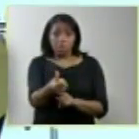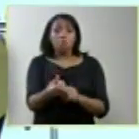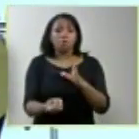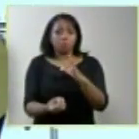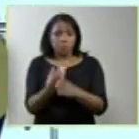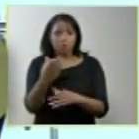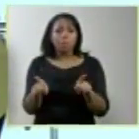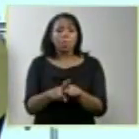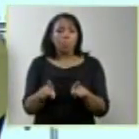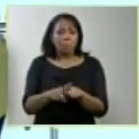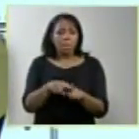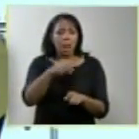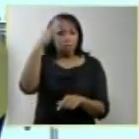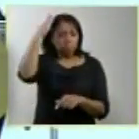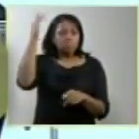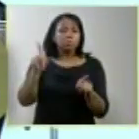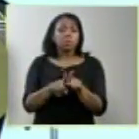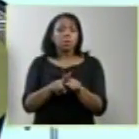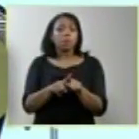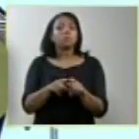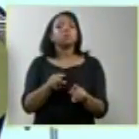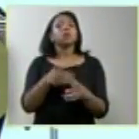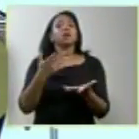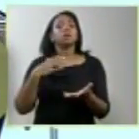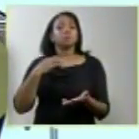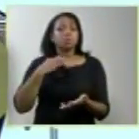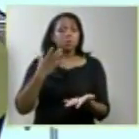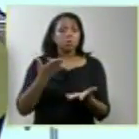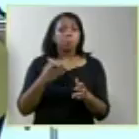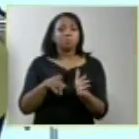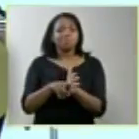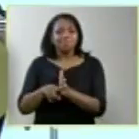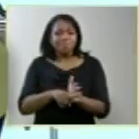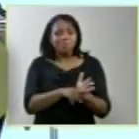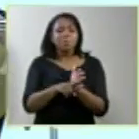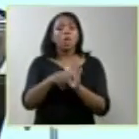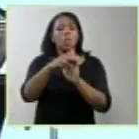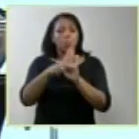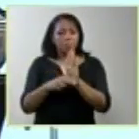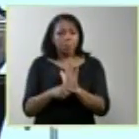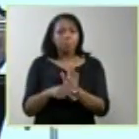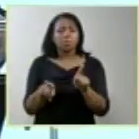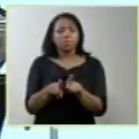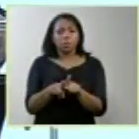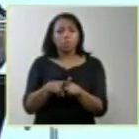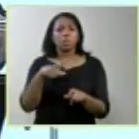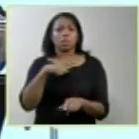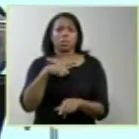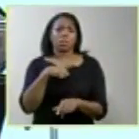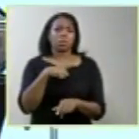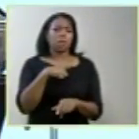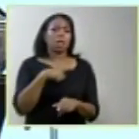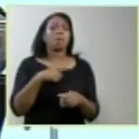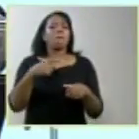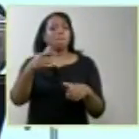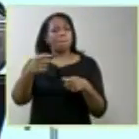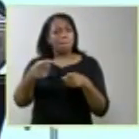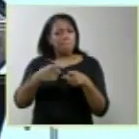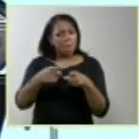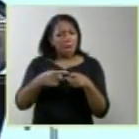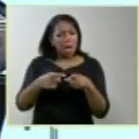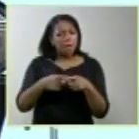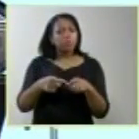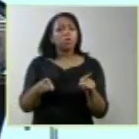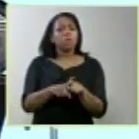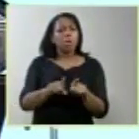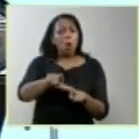em Curitiba, ela é uma entidade civil de caráter científico e normativo, composta em sua maioria por médicos, mas também por